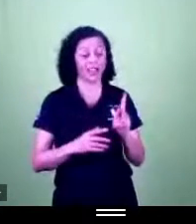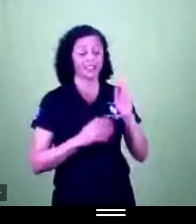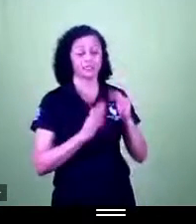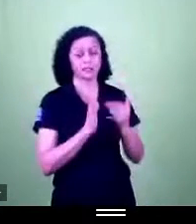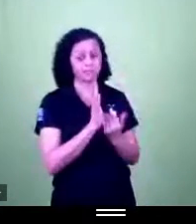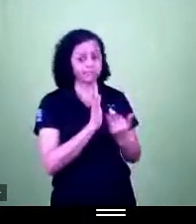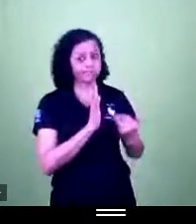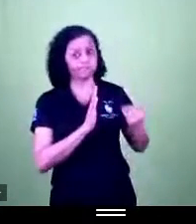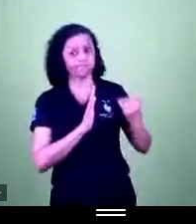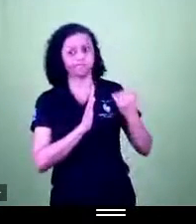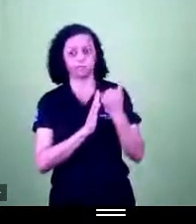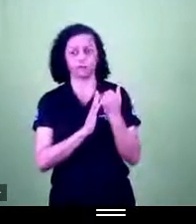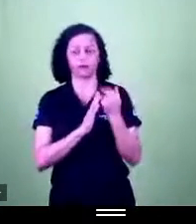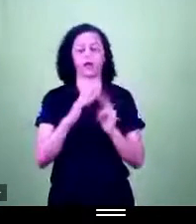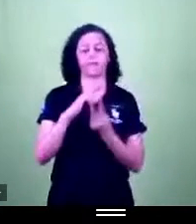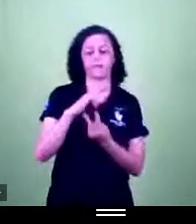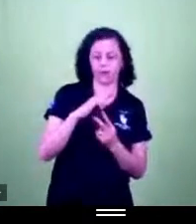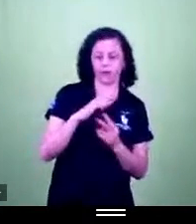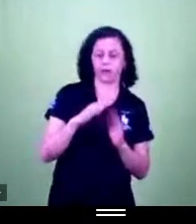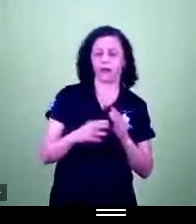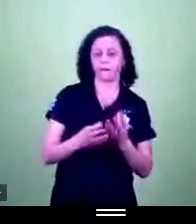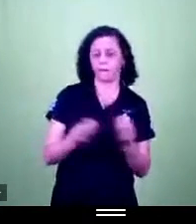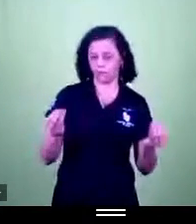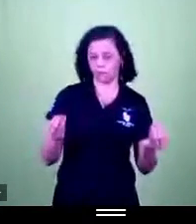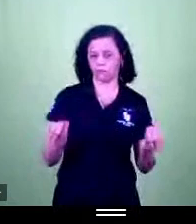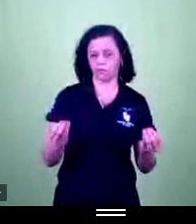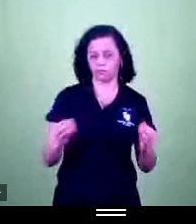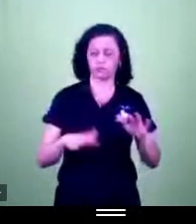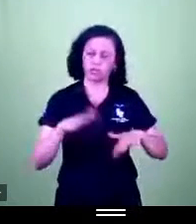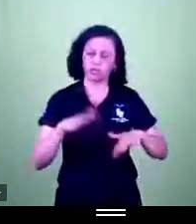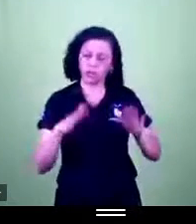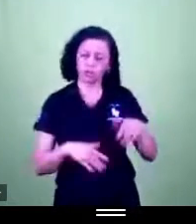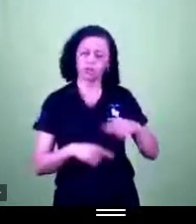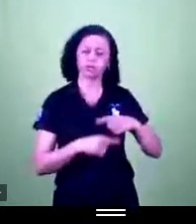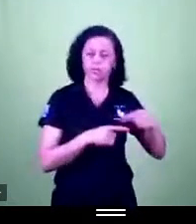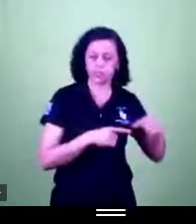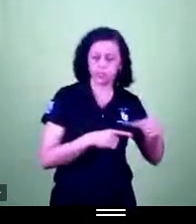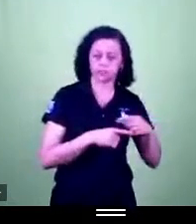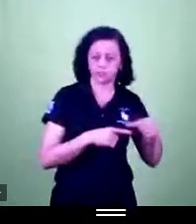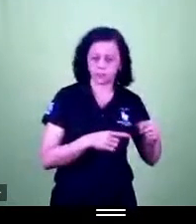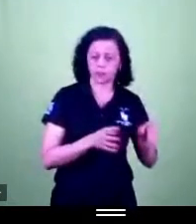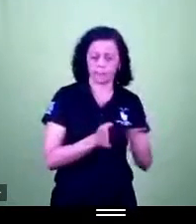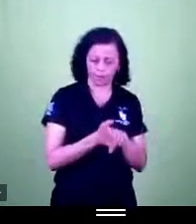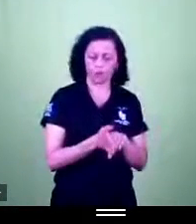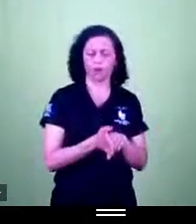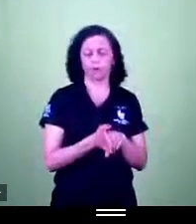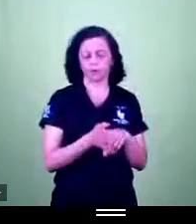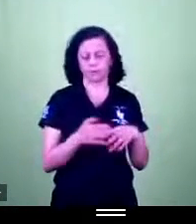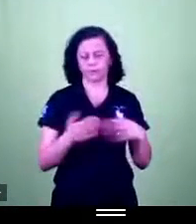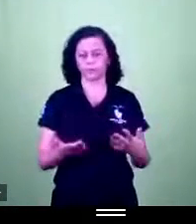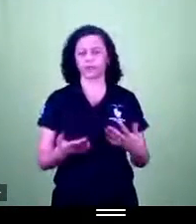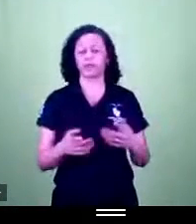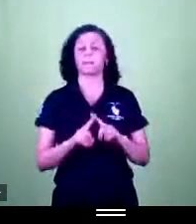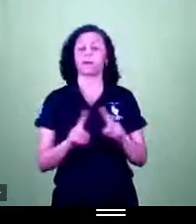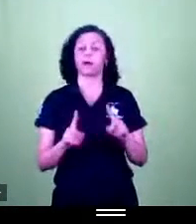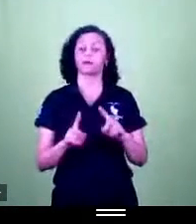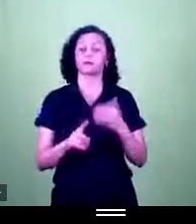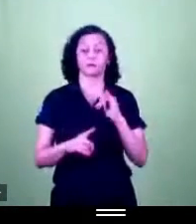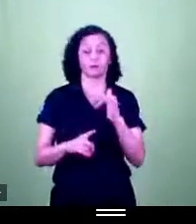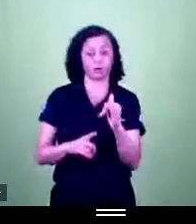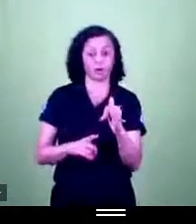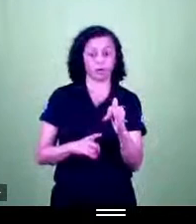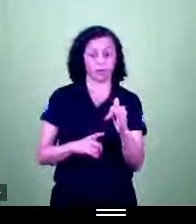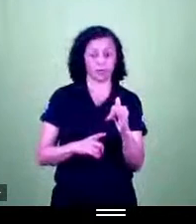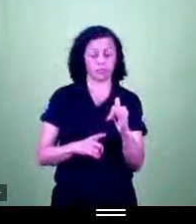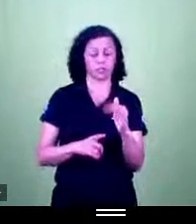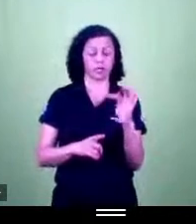muito, de acordo com a resistência da carga, né? De acordo com o valor da resistência da carga. Mas a corrente que a fonte está mandando vai ser